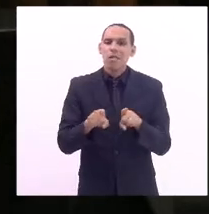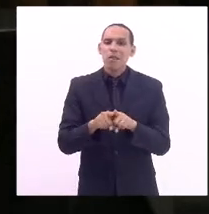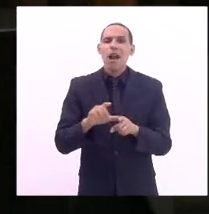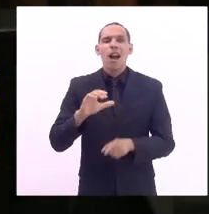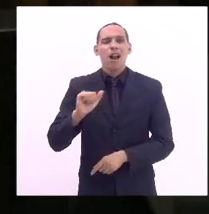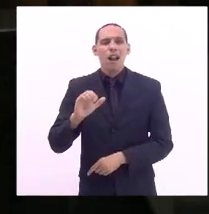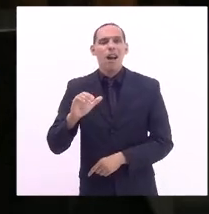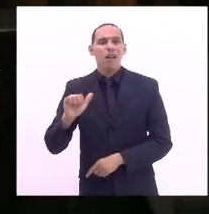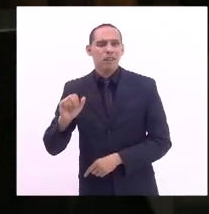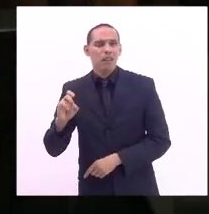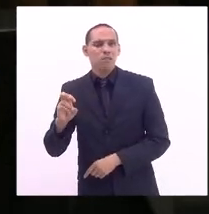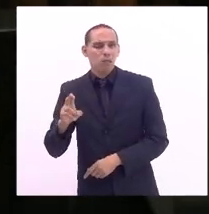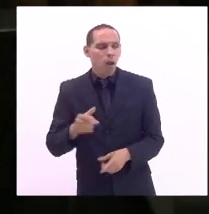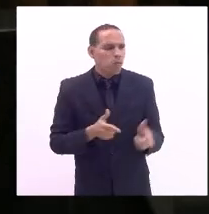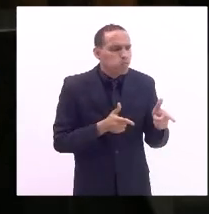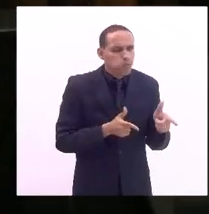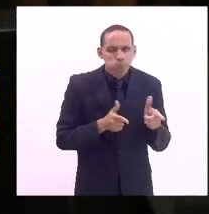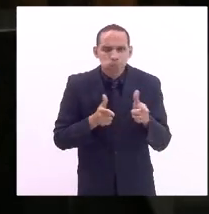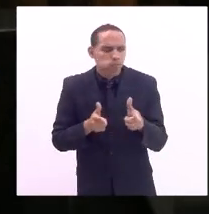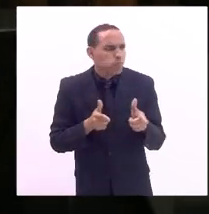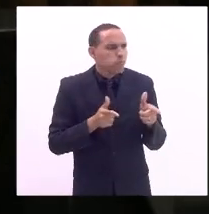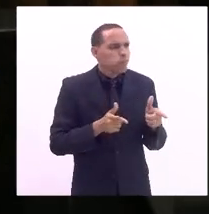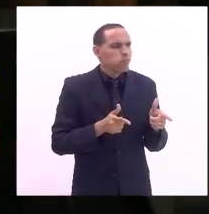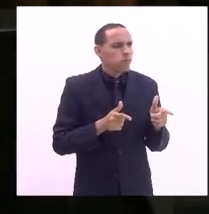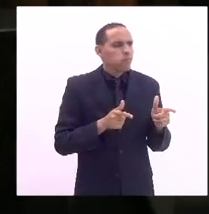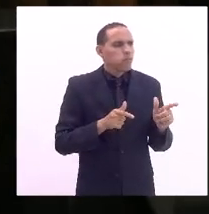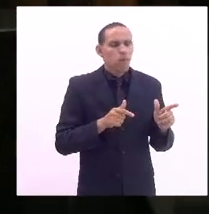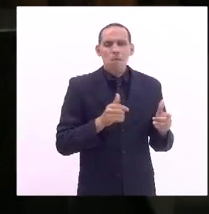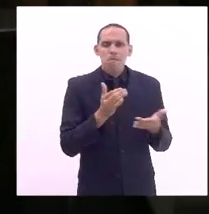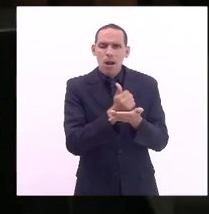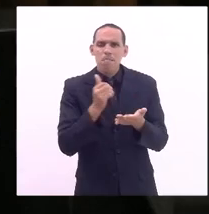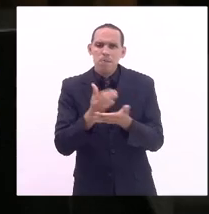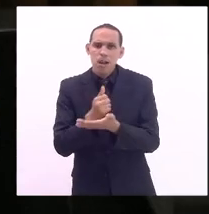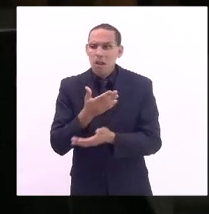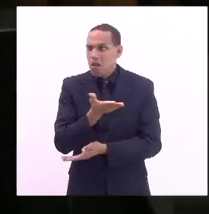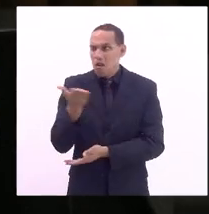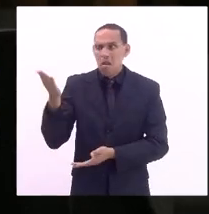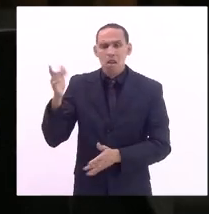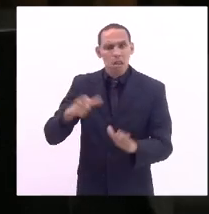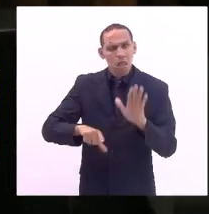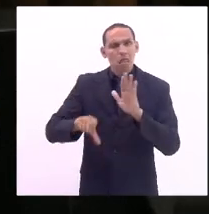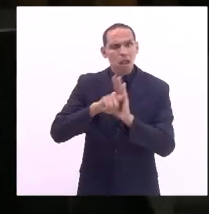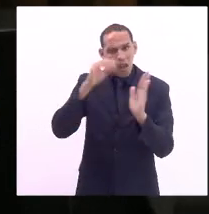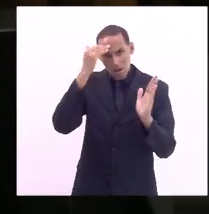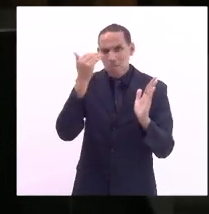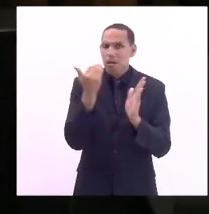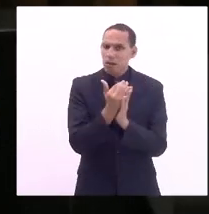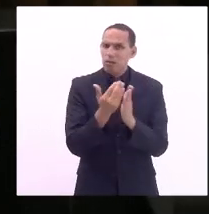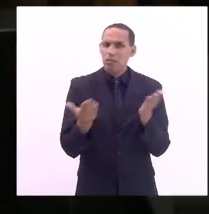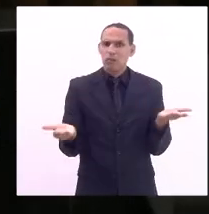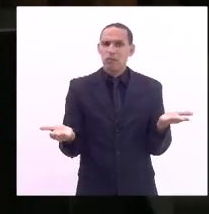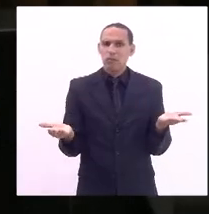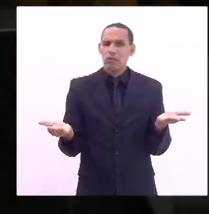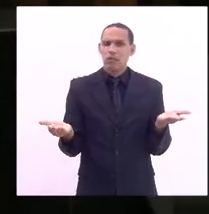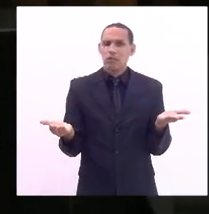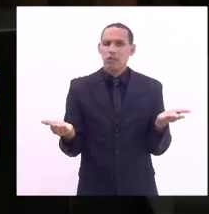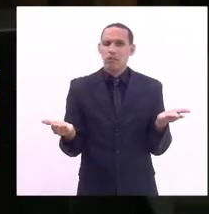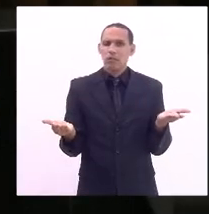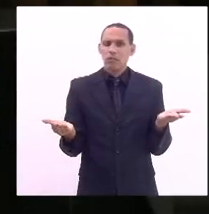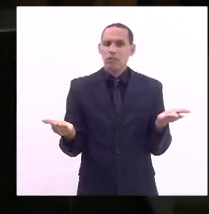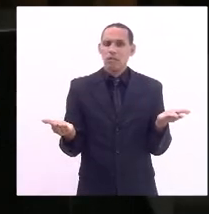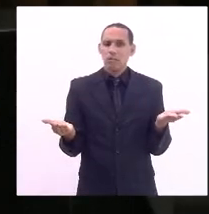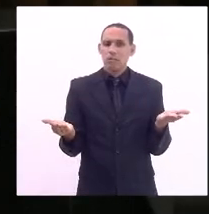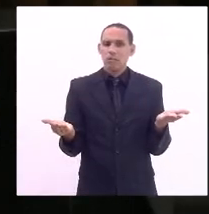Chico, que andem perfeitamente dentro da legalidade, sem dúvida nenhuma. O que nós